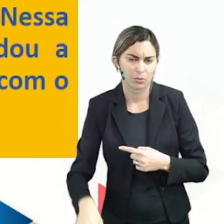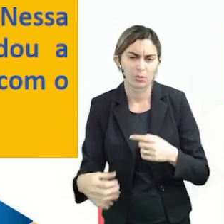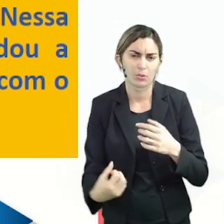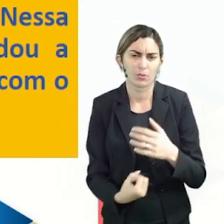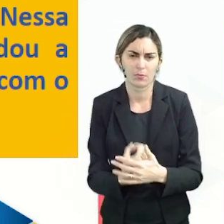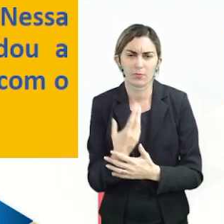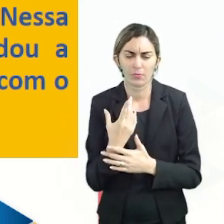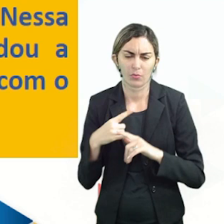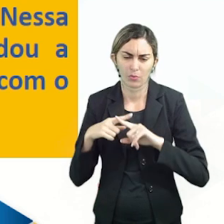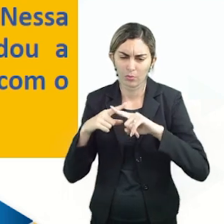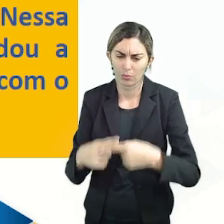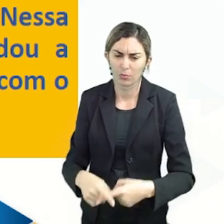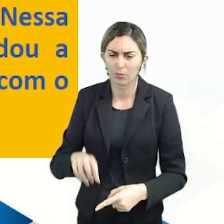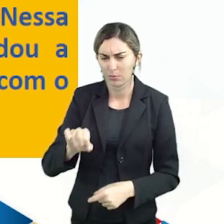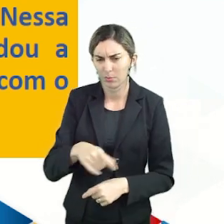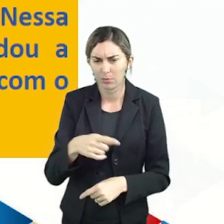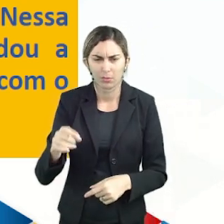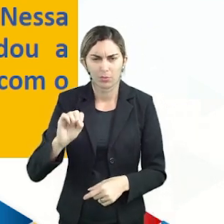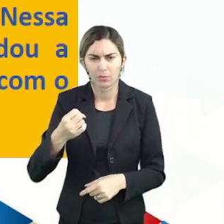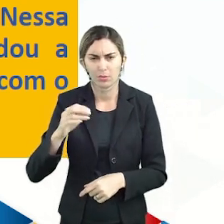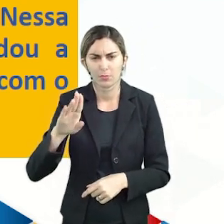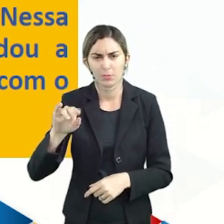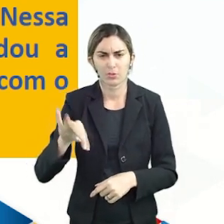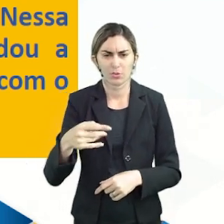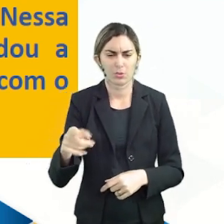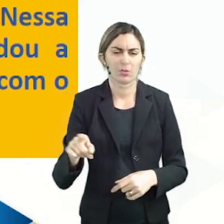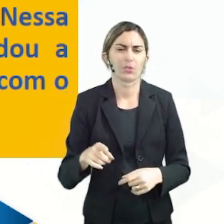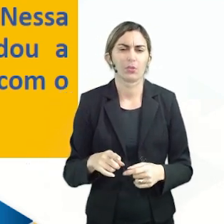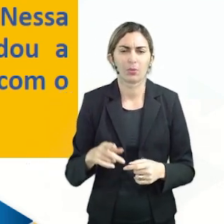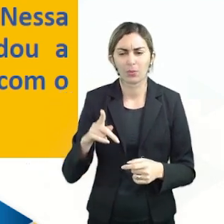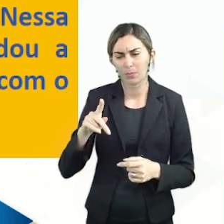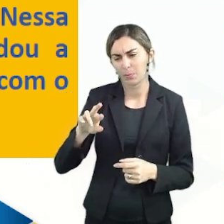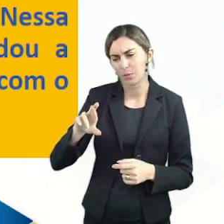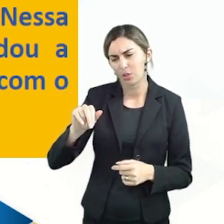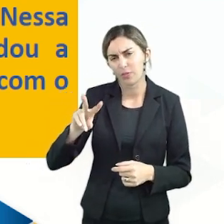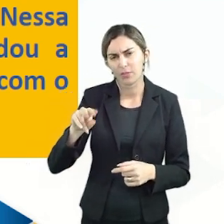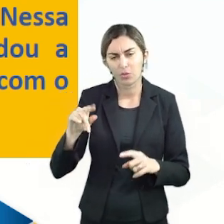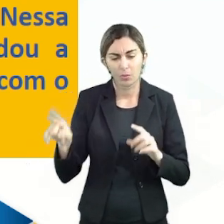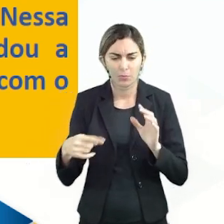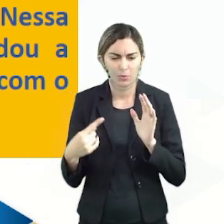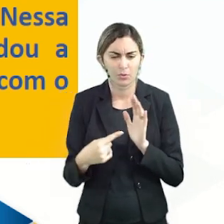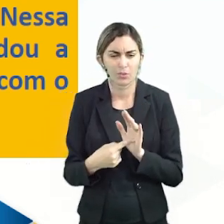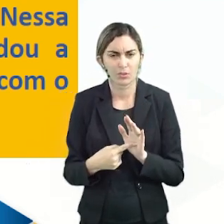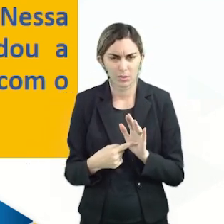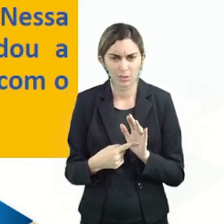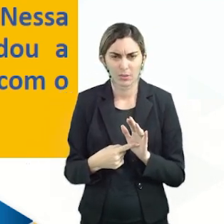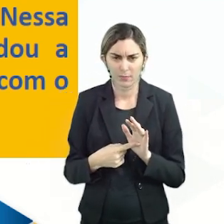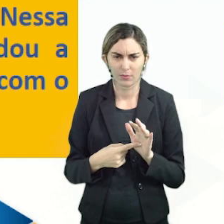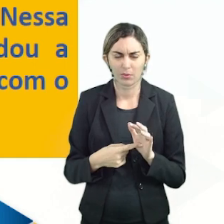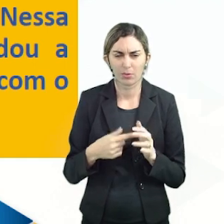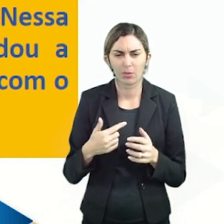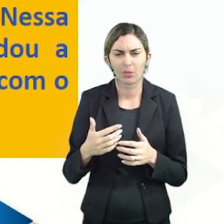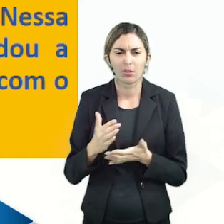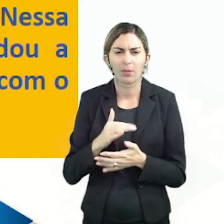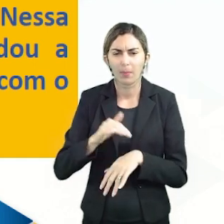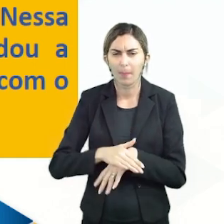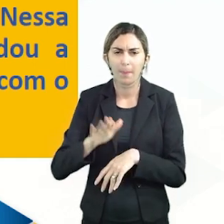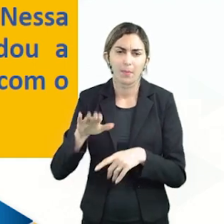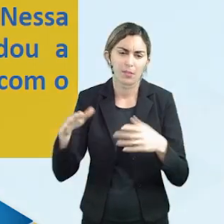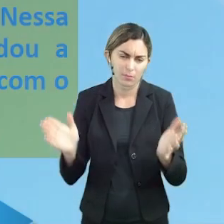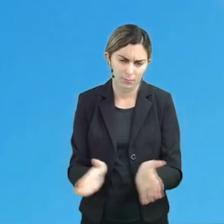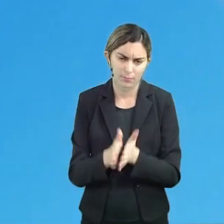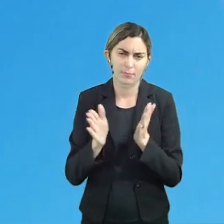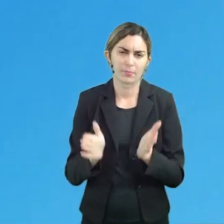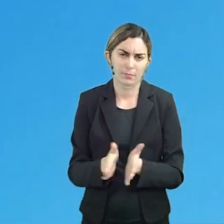a Cruzada São Sebastião e o Banco da Providência, com o objetivo de atender aos mais